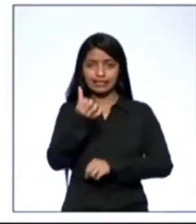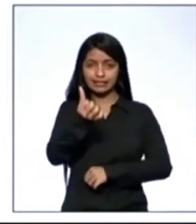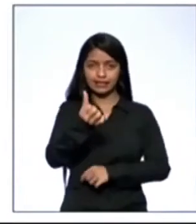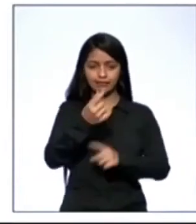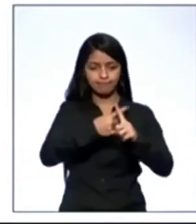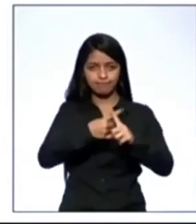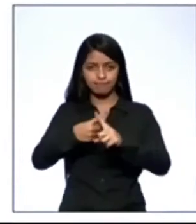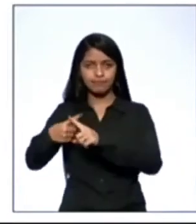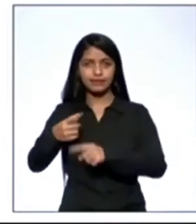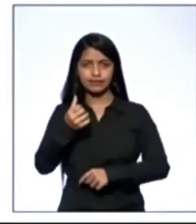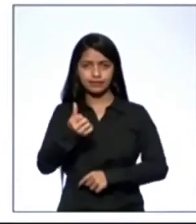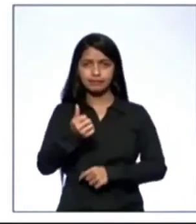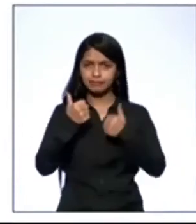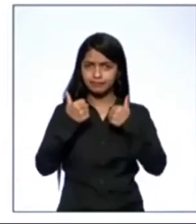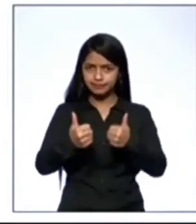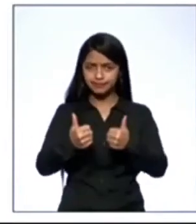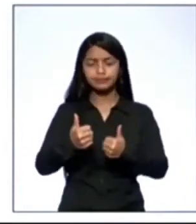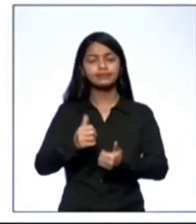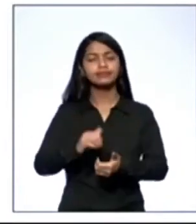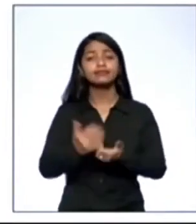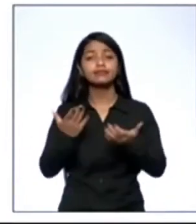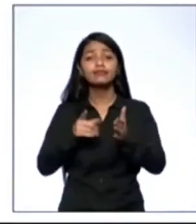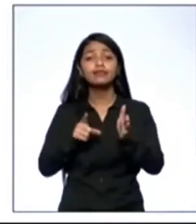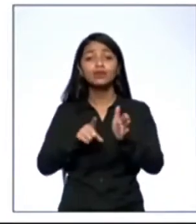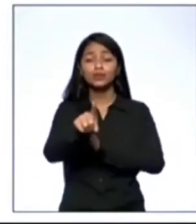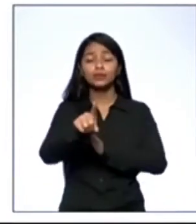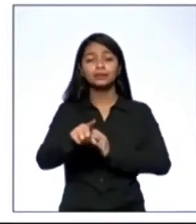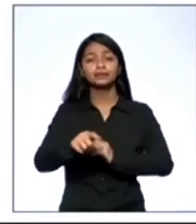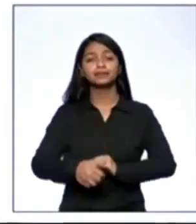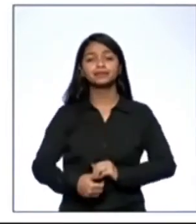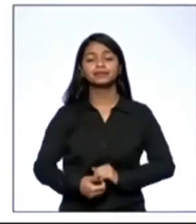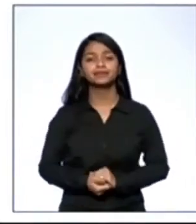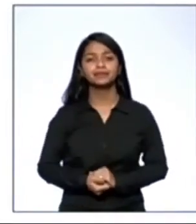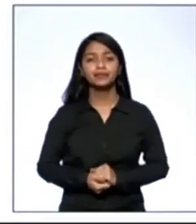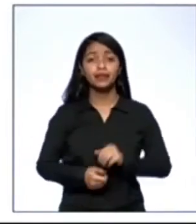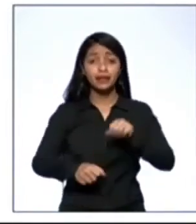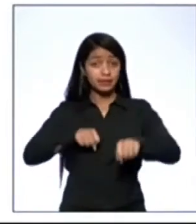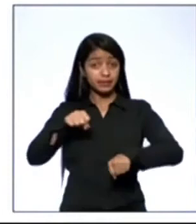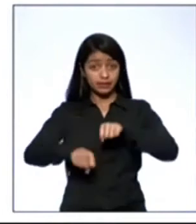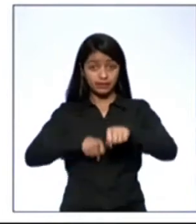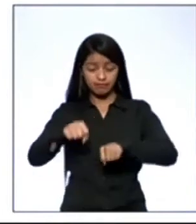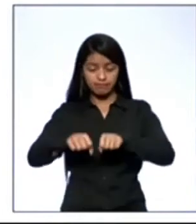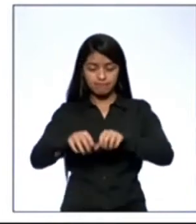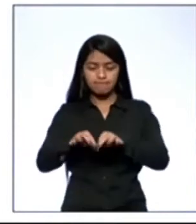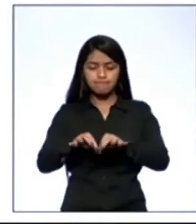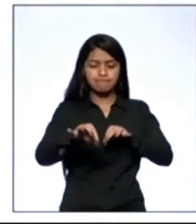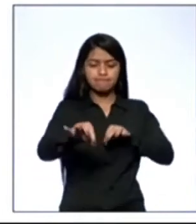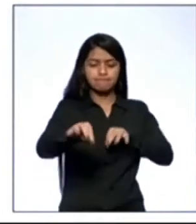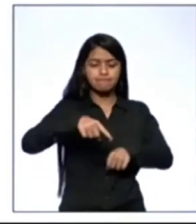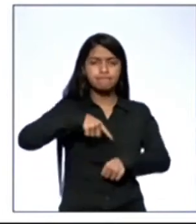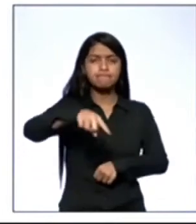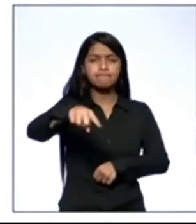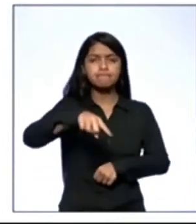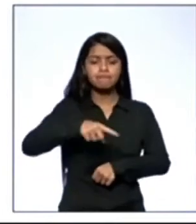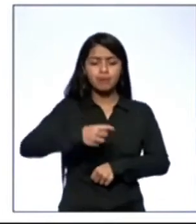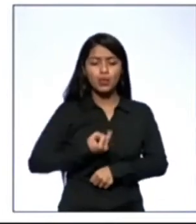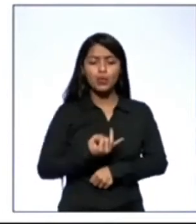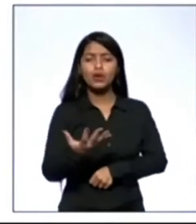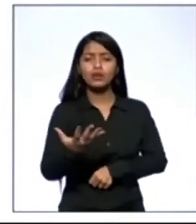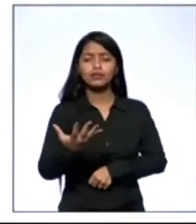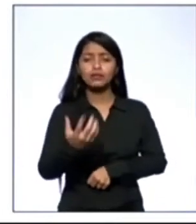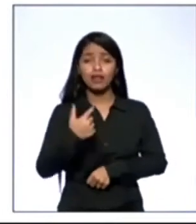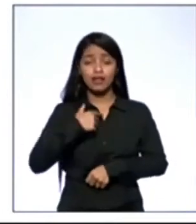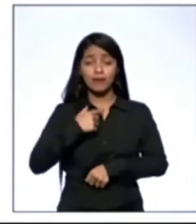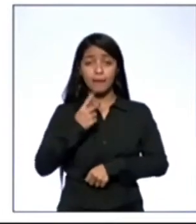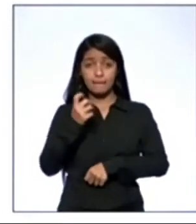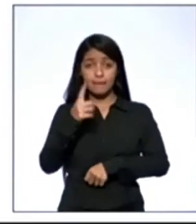Então, qual a pergunta? Qual a distância que a bicicleta percorre quando você dá uma volta